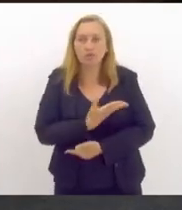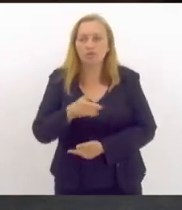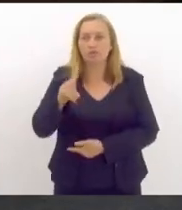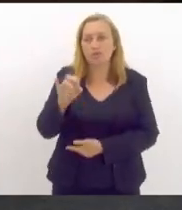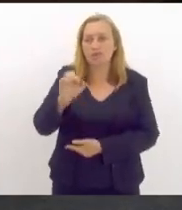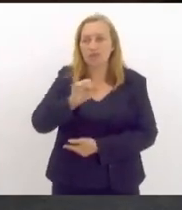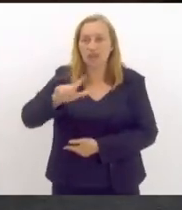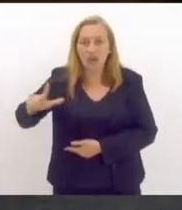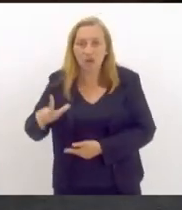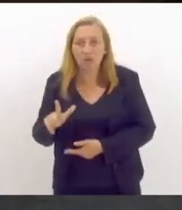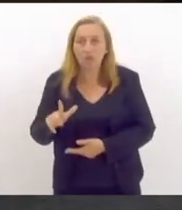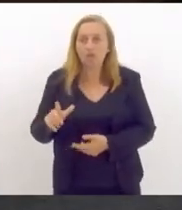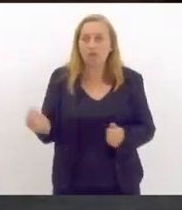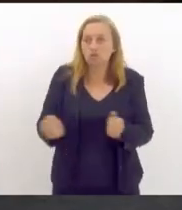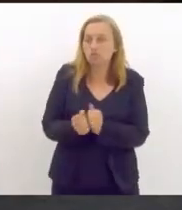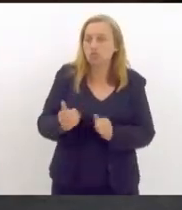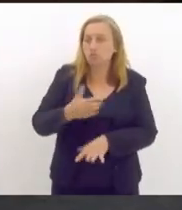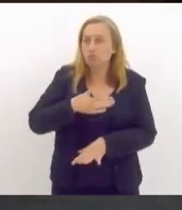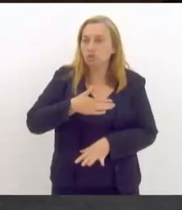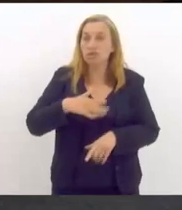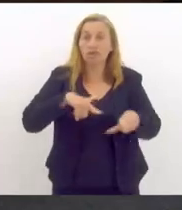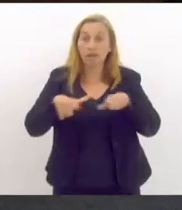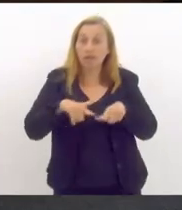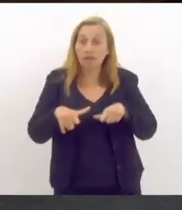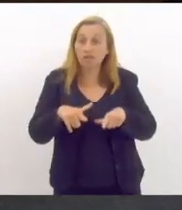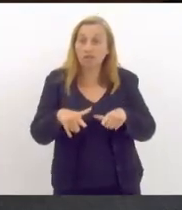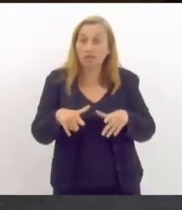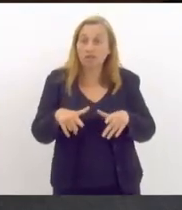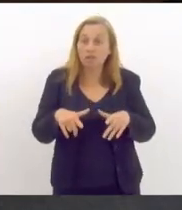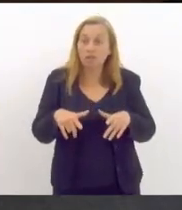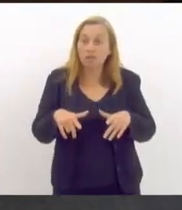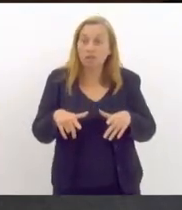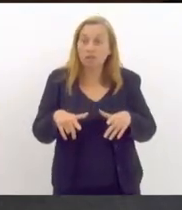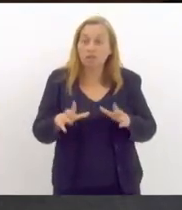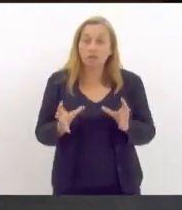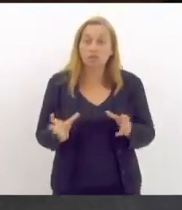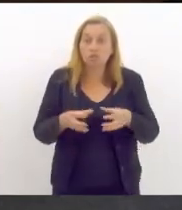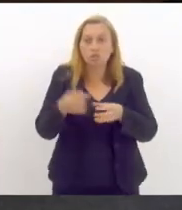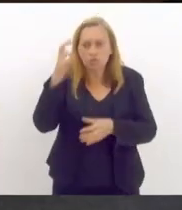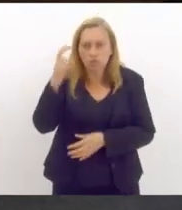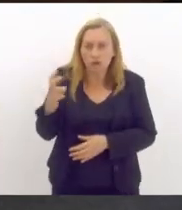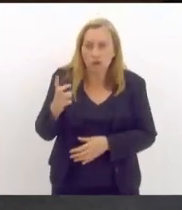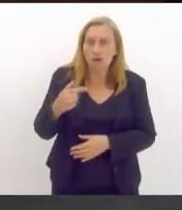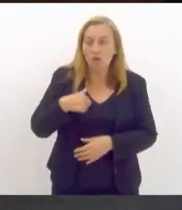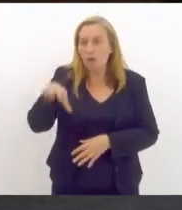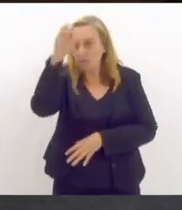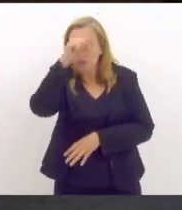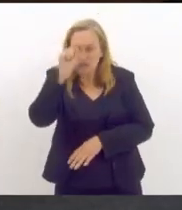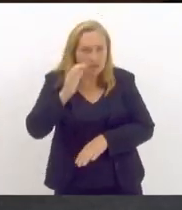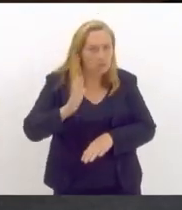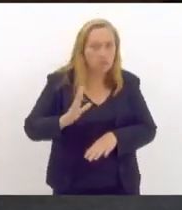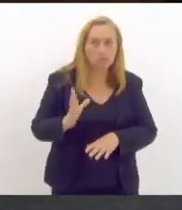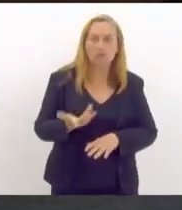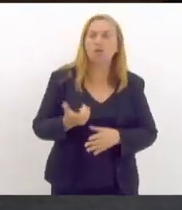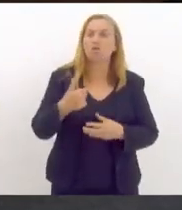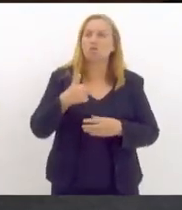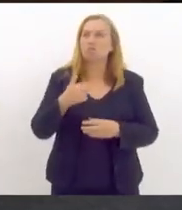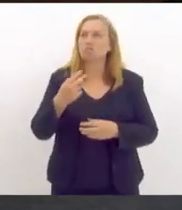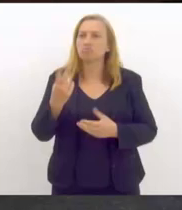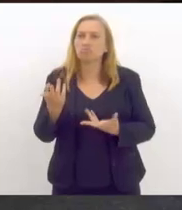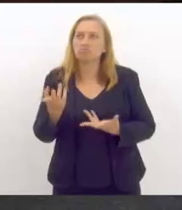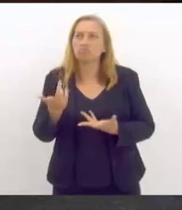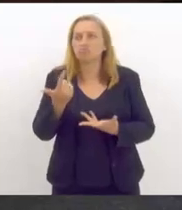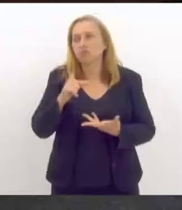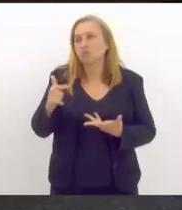Vidigal sendo revelado que estão comigo inclusive trabalhando comigo nessa parte cultural que eu aprendi muito no nós do Morro né posso não ter uma